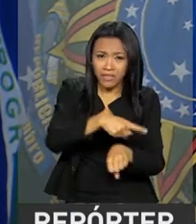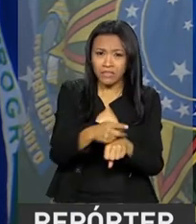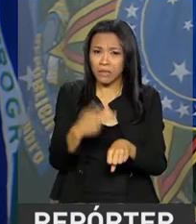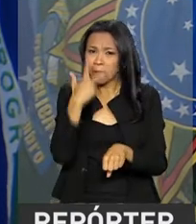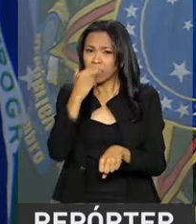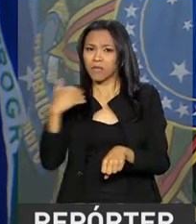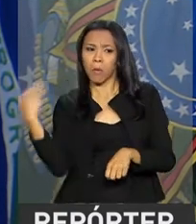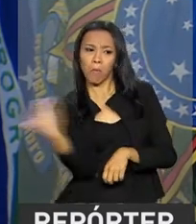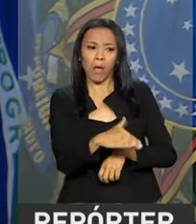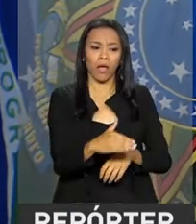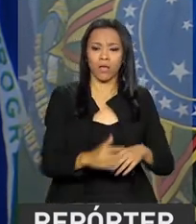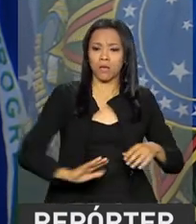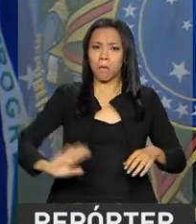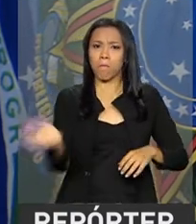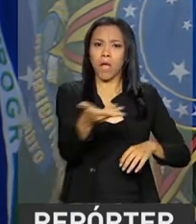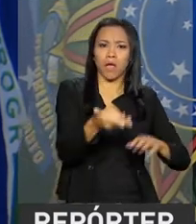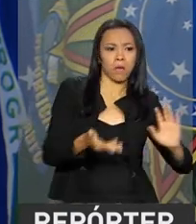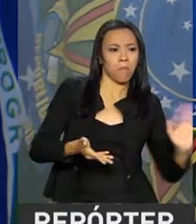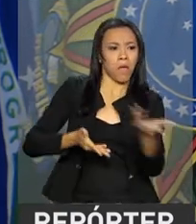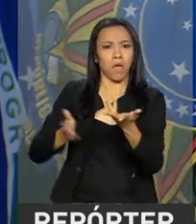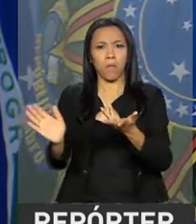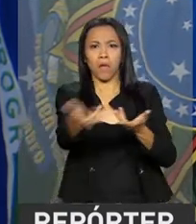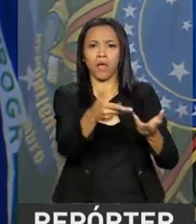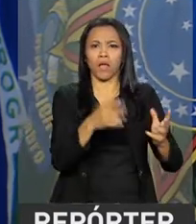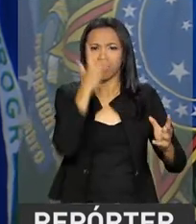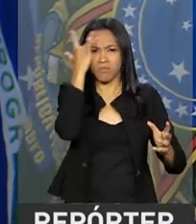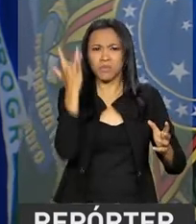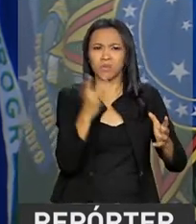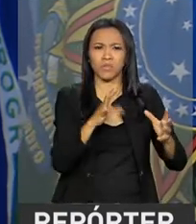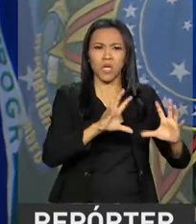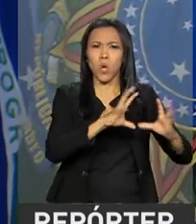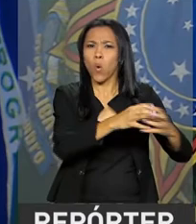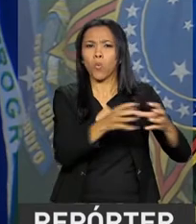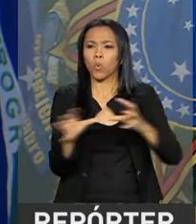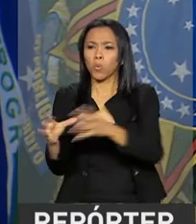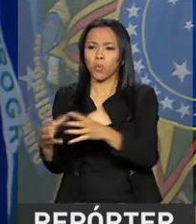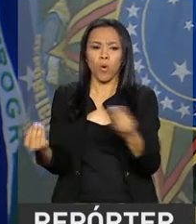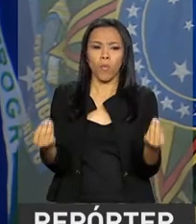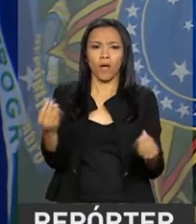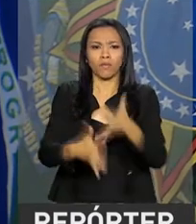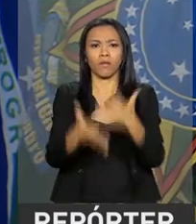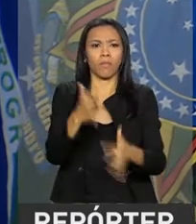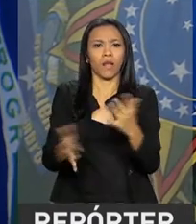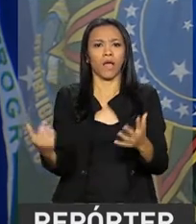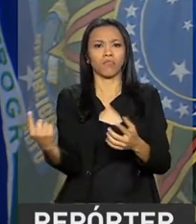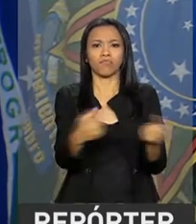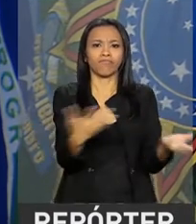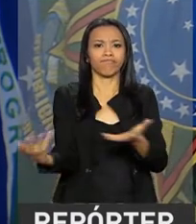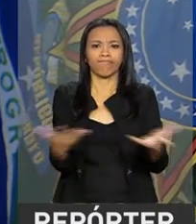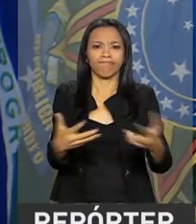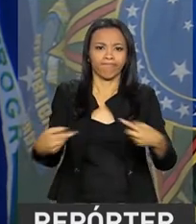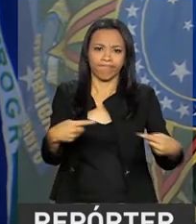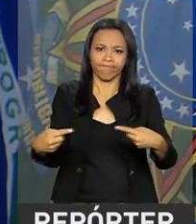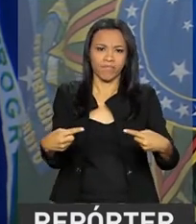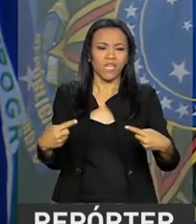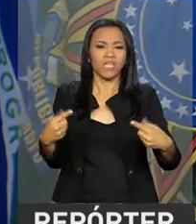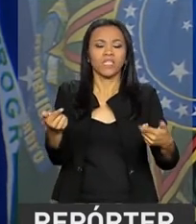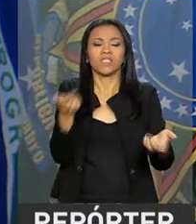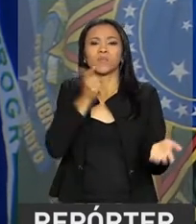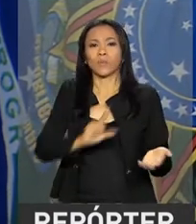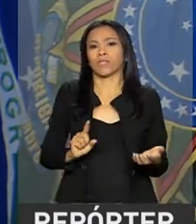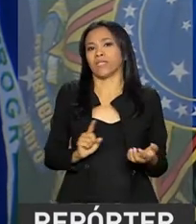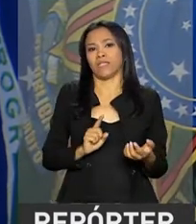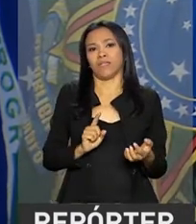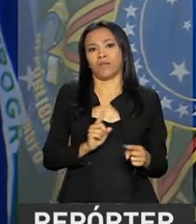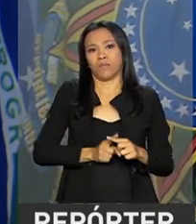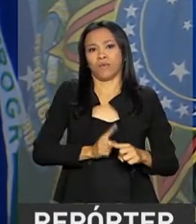derrotar o outro cada um tem encontrar um caminho para verificar como é que atrapalha o outro e não conseguem não consegue porque